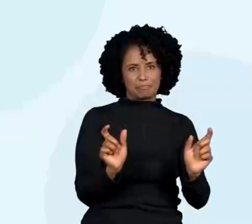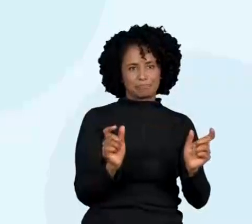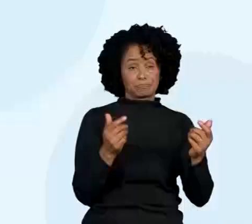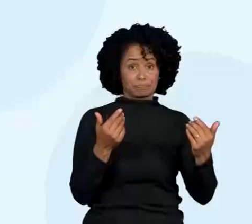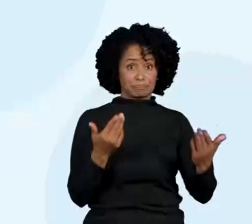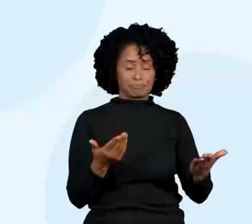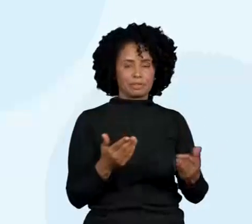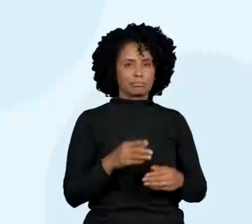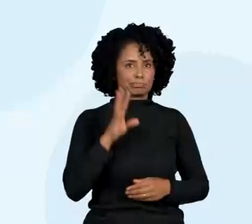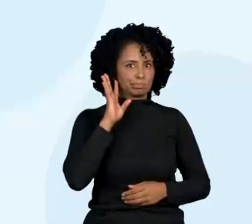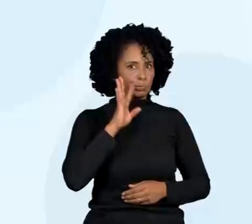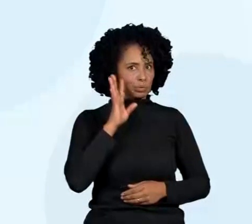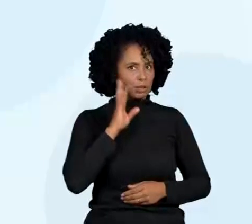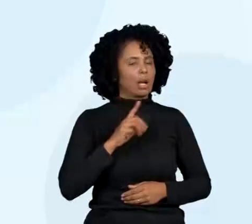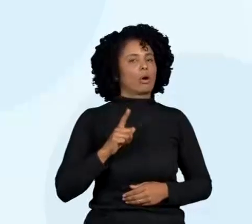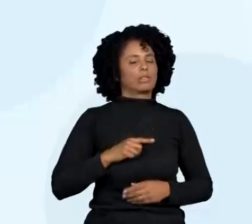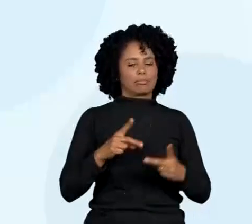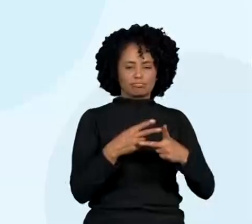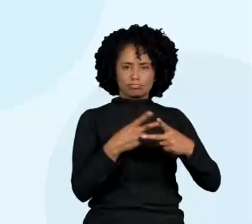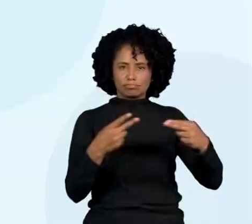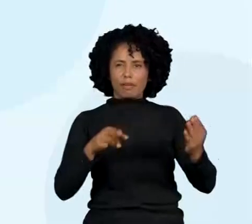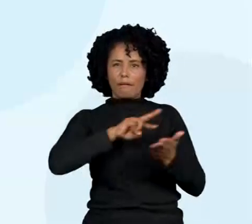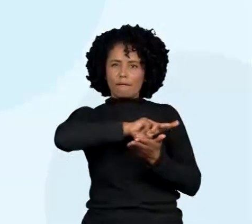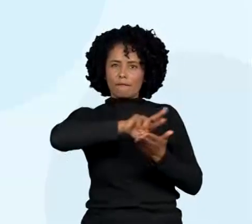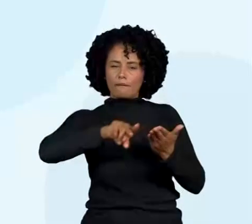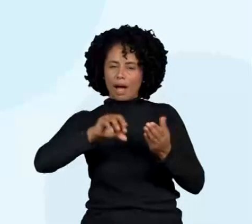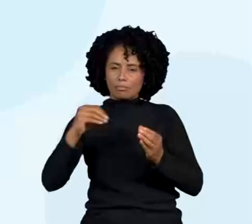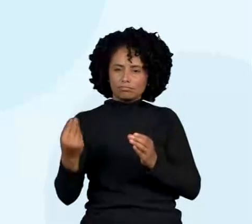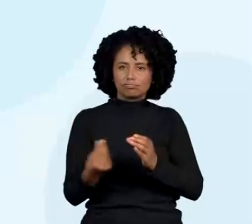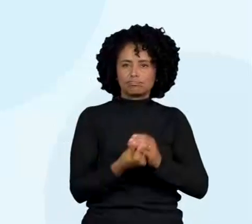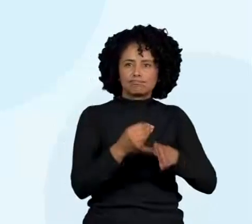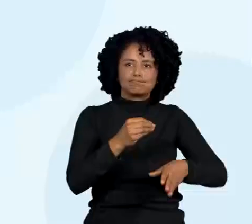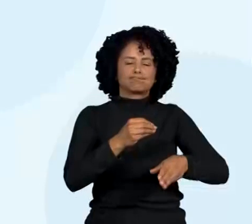Elementos multissemióticos e as tirinhas.